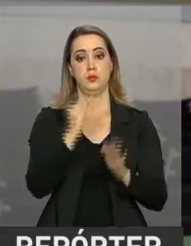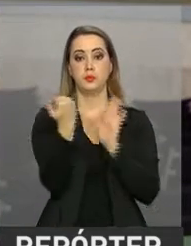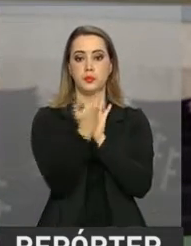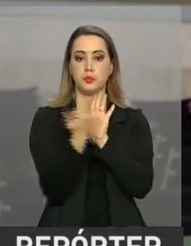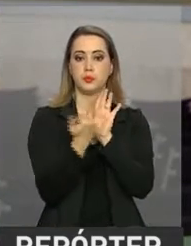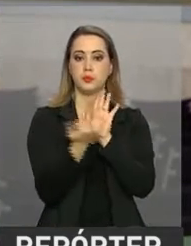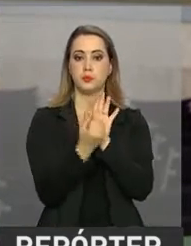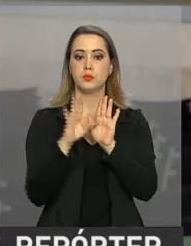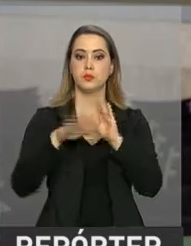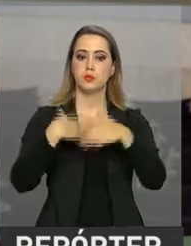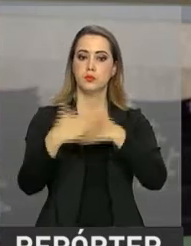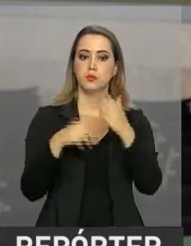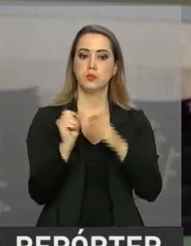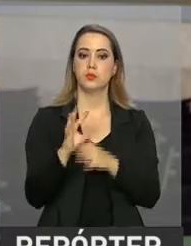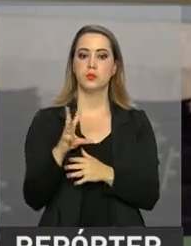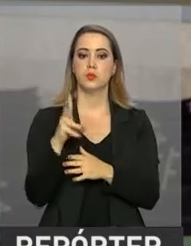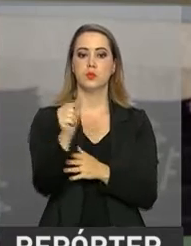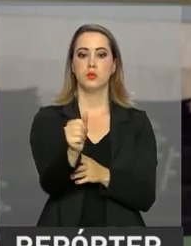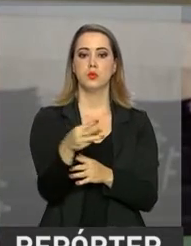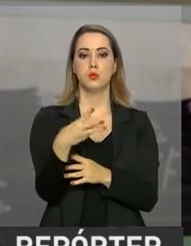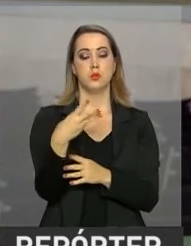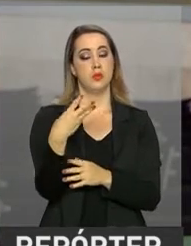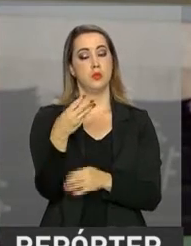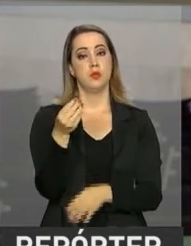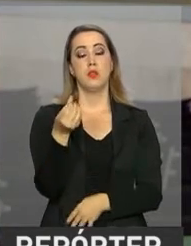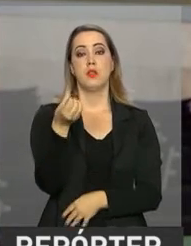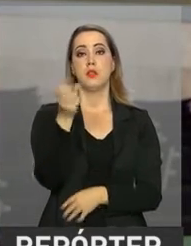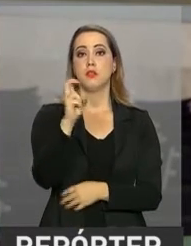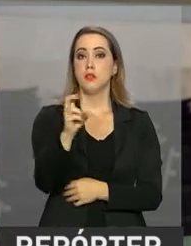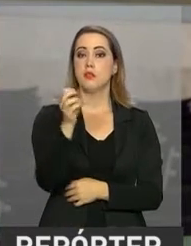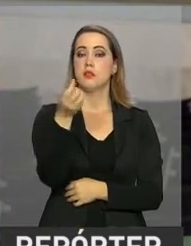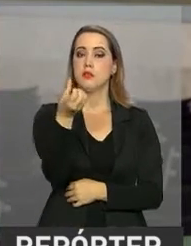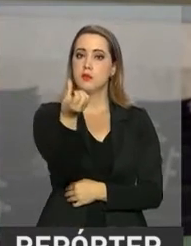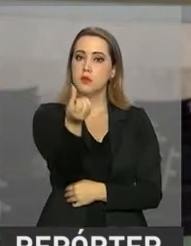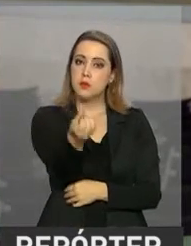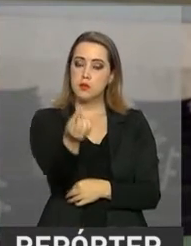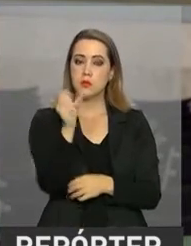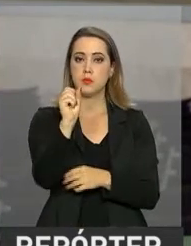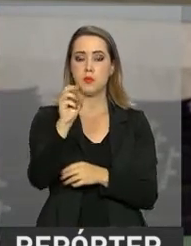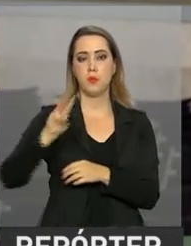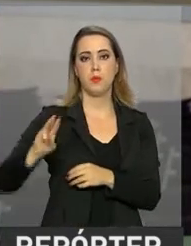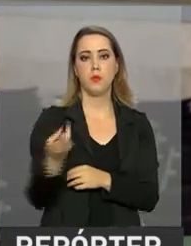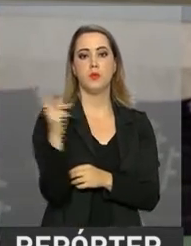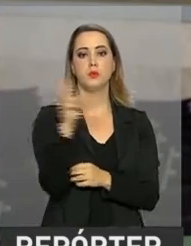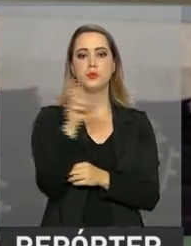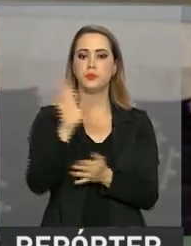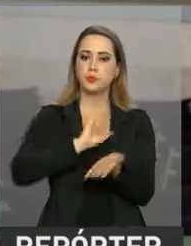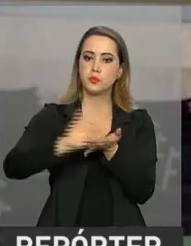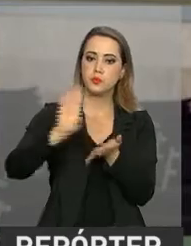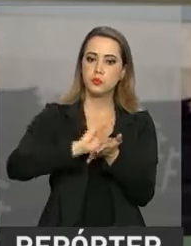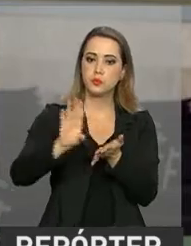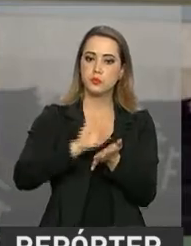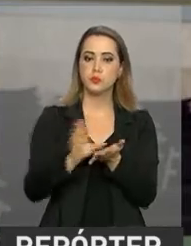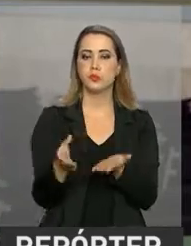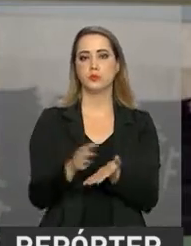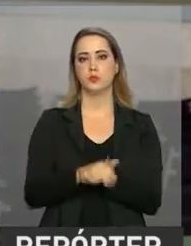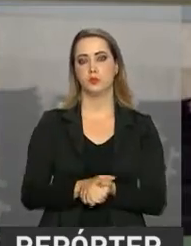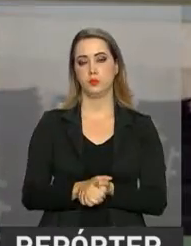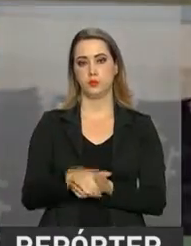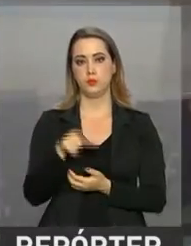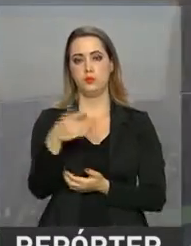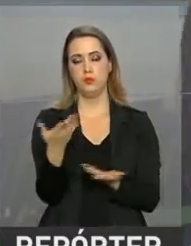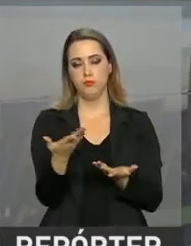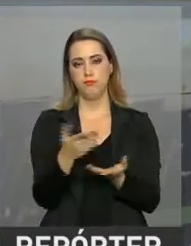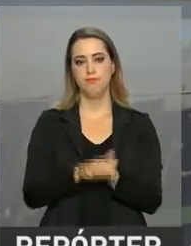produtos para a saúde, totalizando mais de 350 milhões de reais em recursos não reembolsáveis.